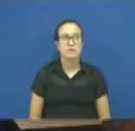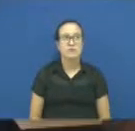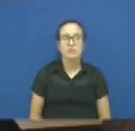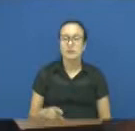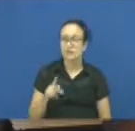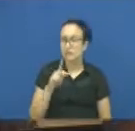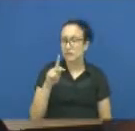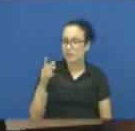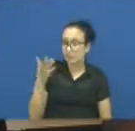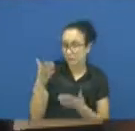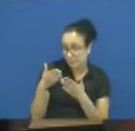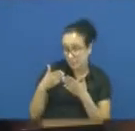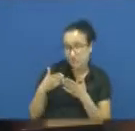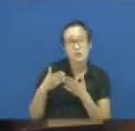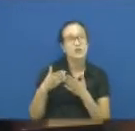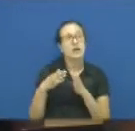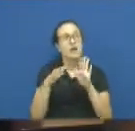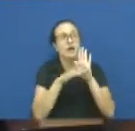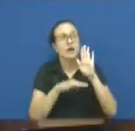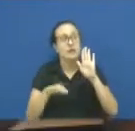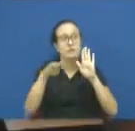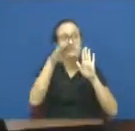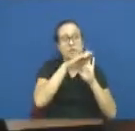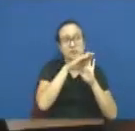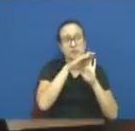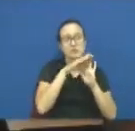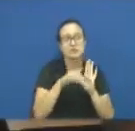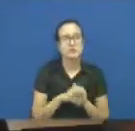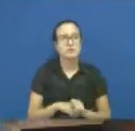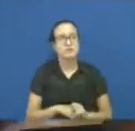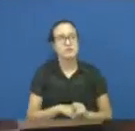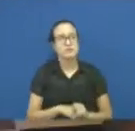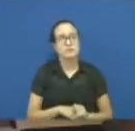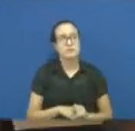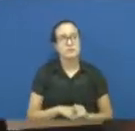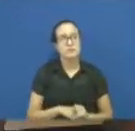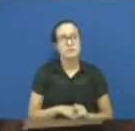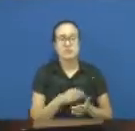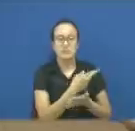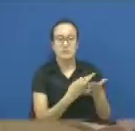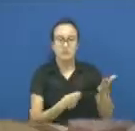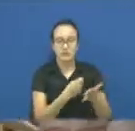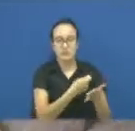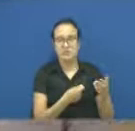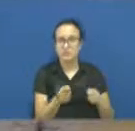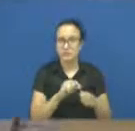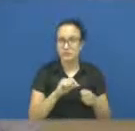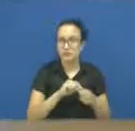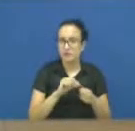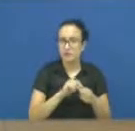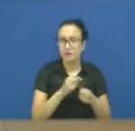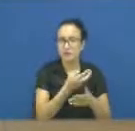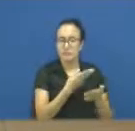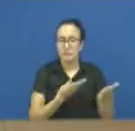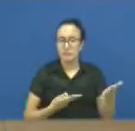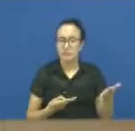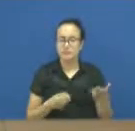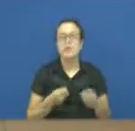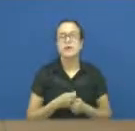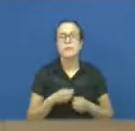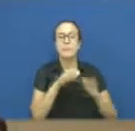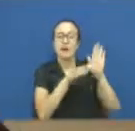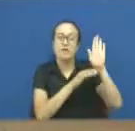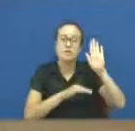seja votado o projeto 12º. Requerimento formulado pela vereadora Lucinês Aparecida Bogo